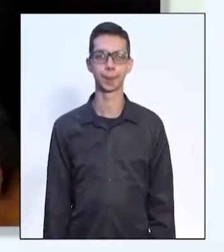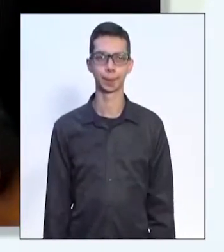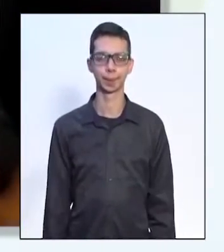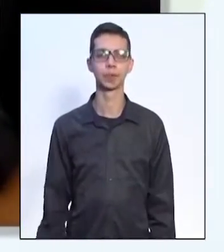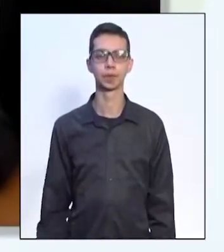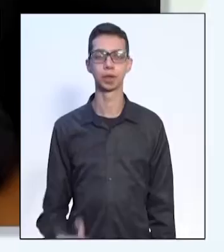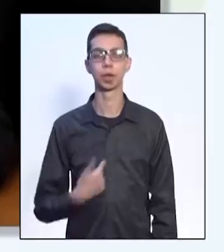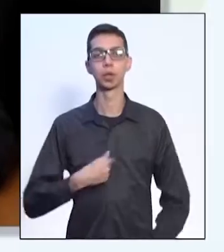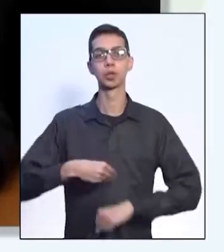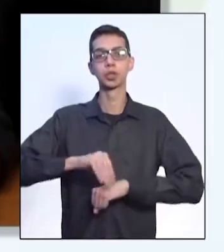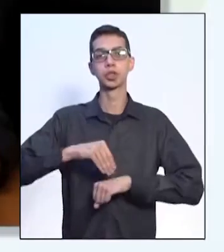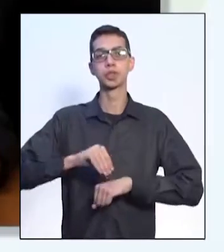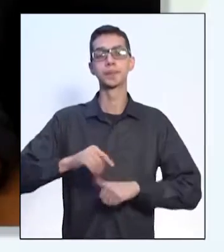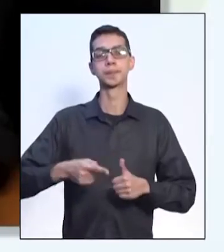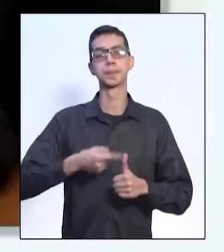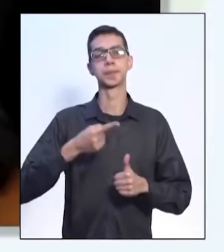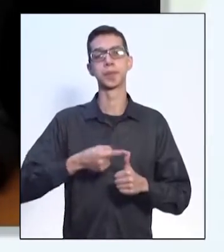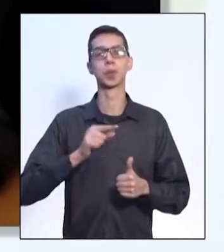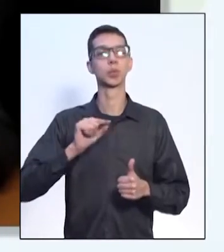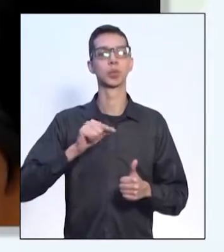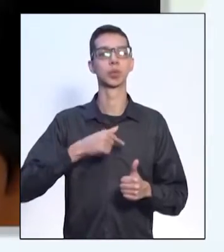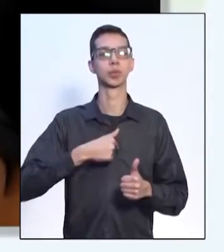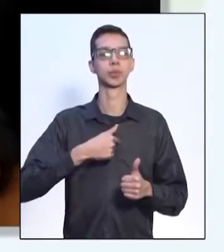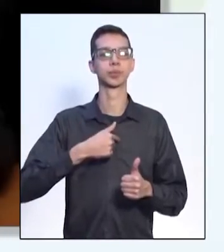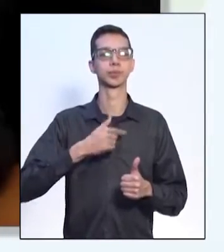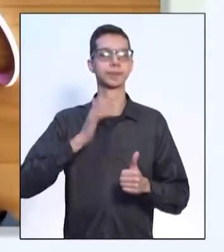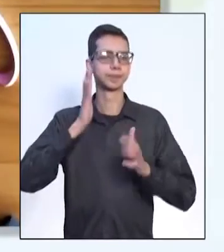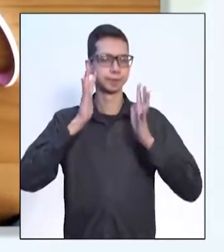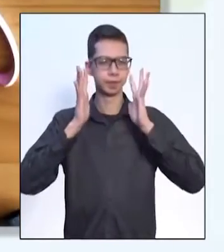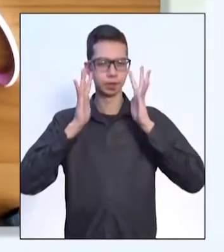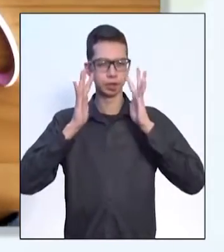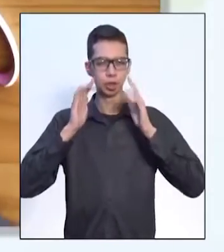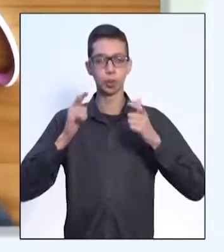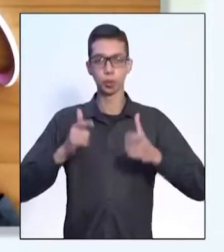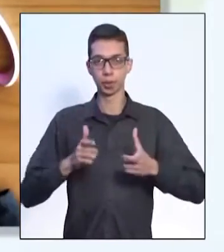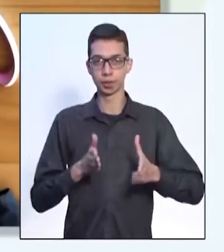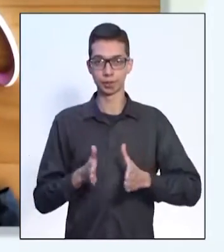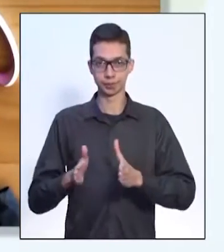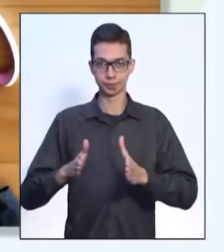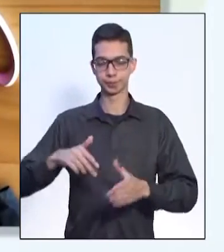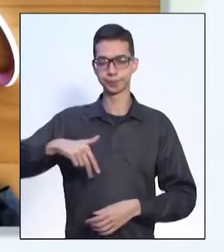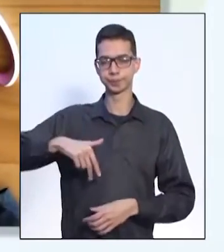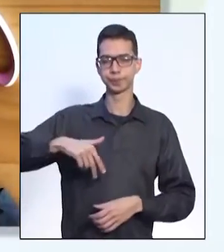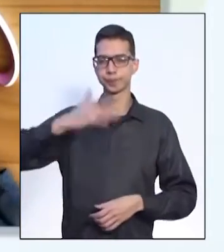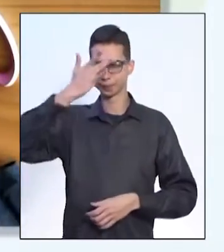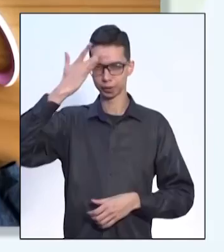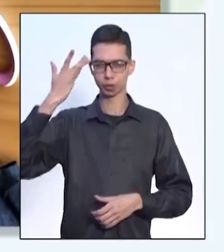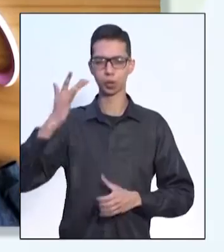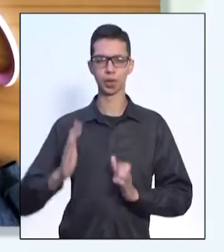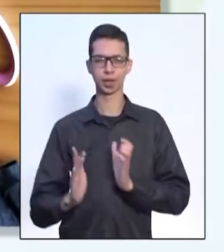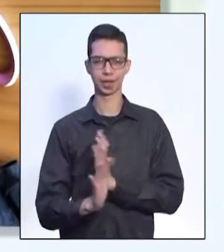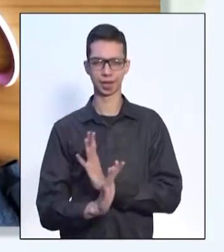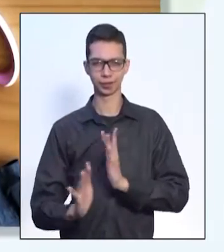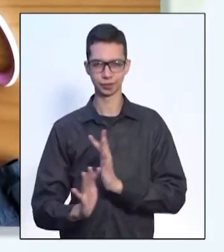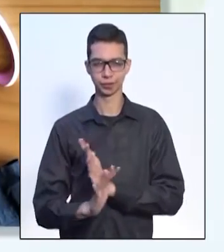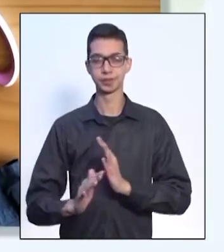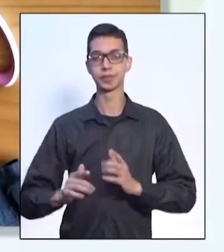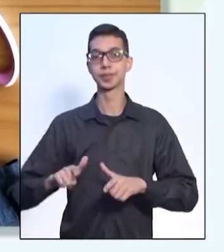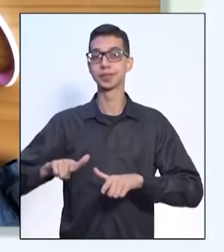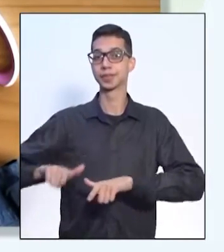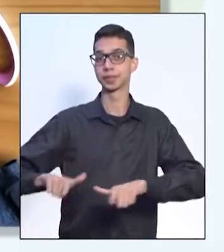passo, já que eu vou fazer de conta que isso aqui é um calçadão, eu vou colocar isso, vou grudar isso na frente